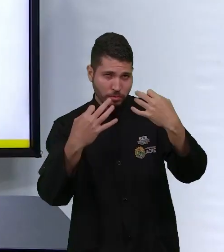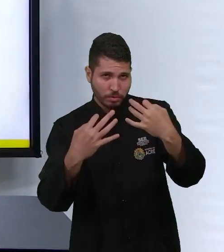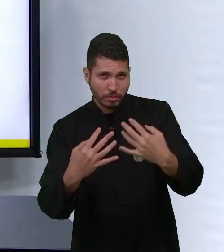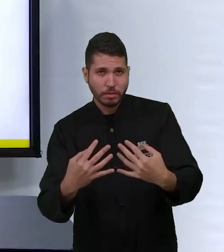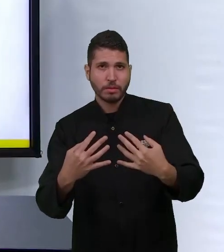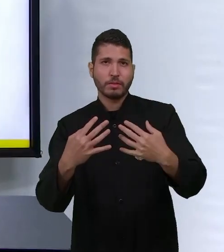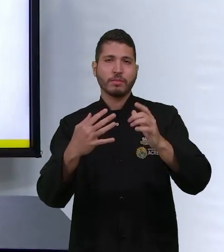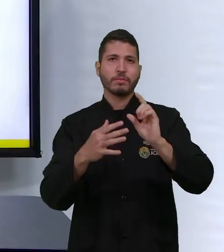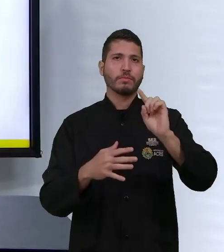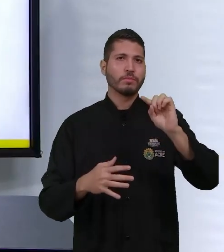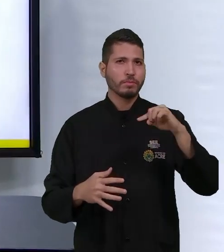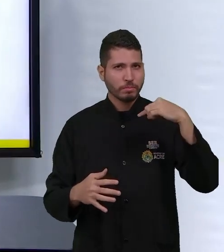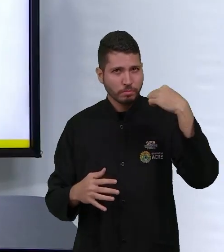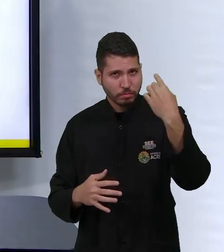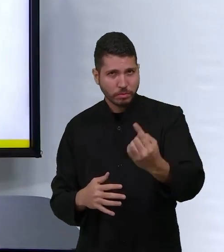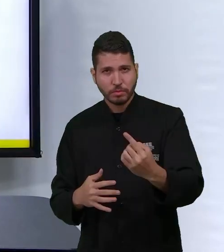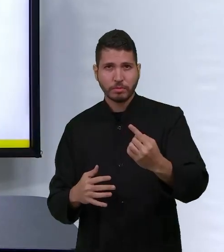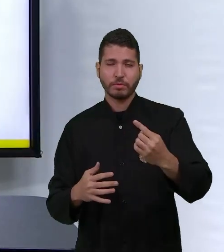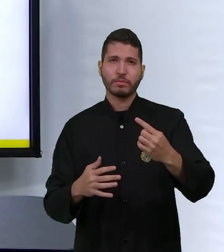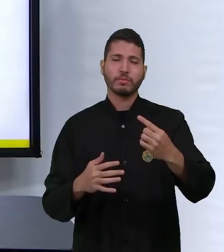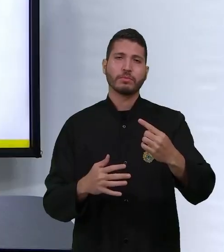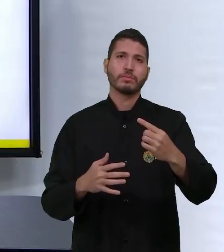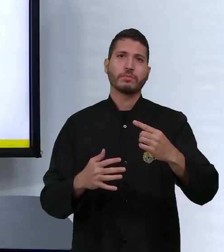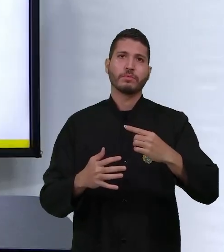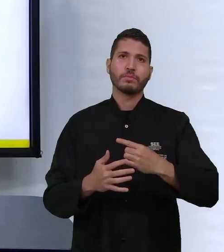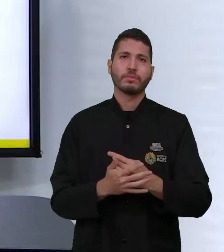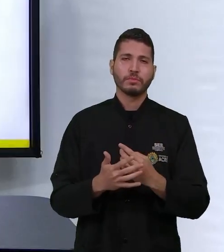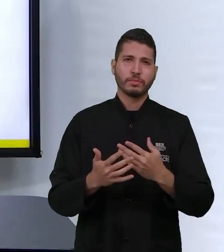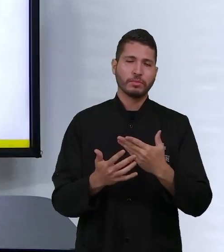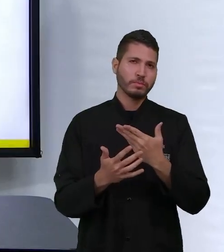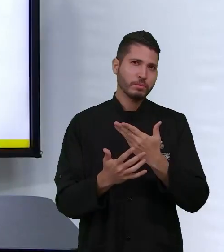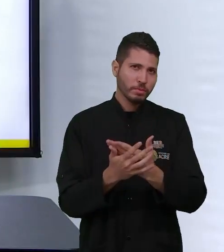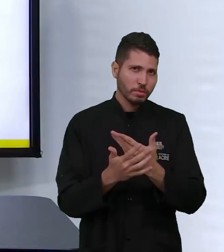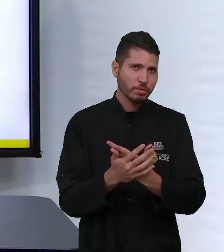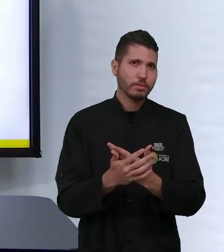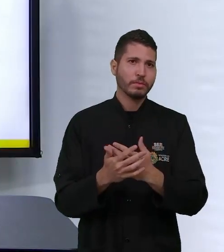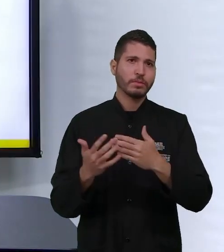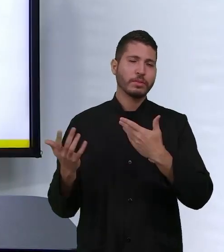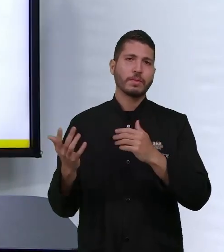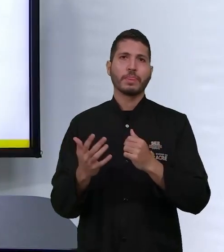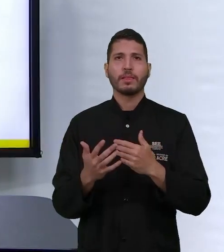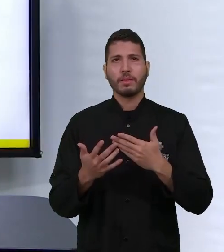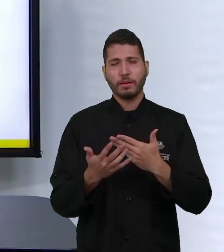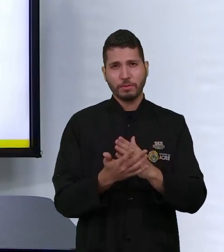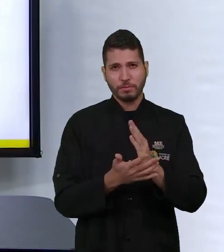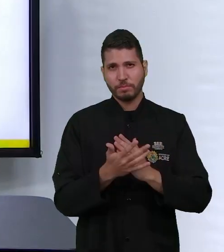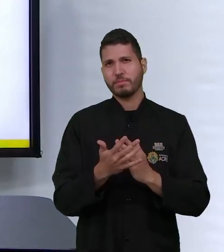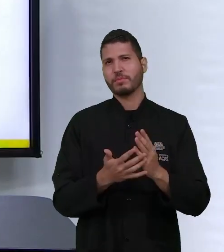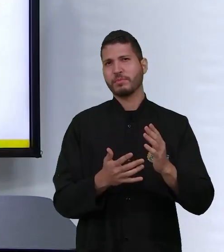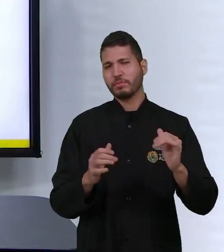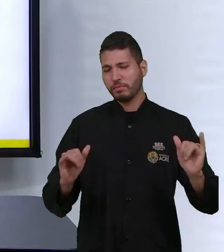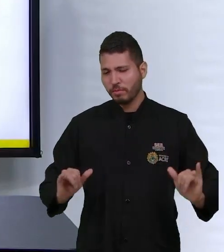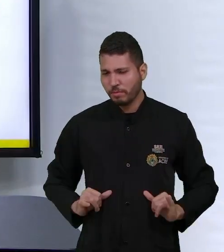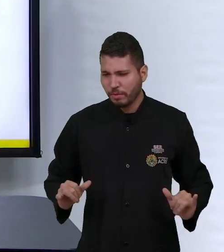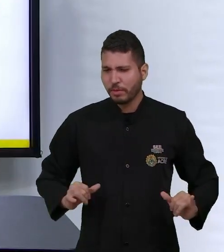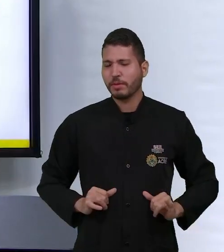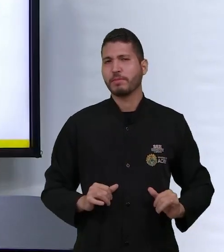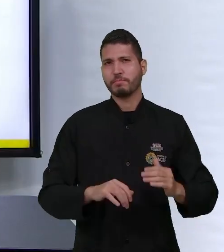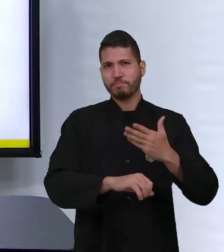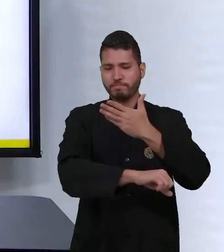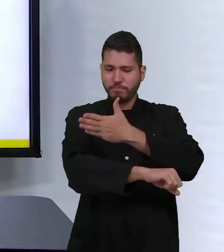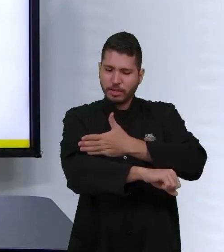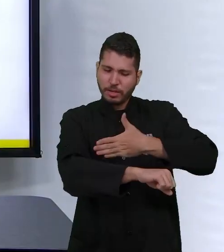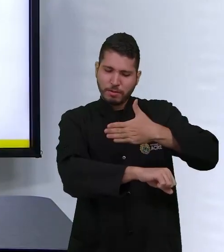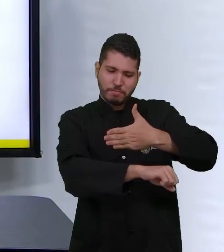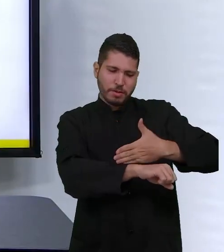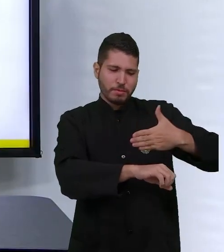das máquinas. E muitas crianças foram mutiladas, perdiam a mão, um braço, o dedo, a perna, um